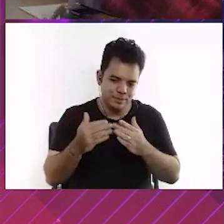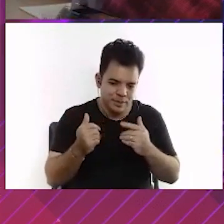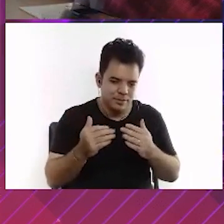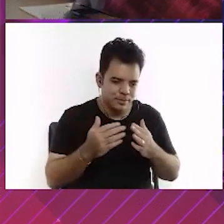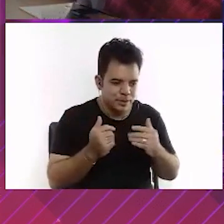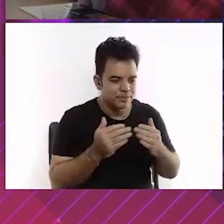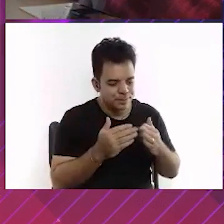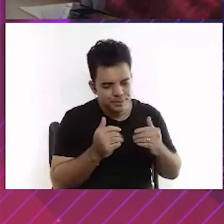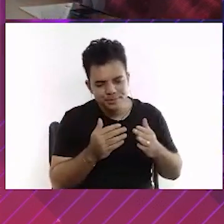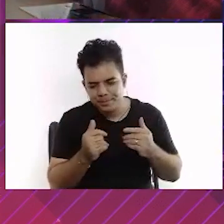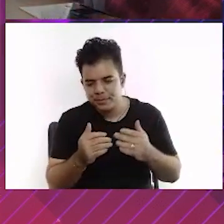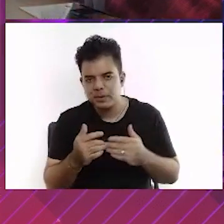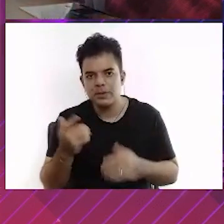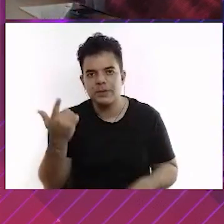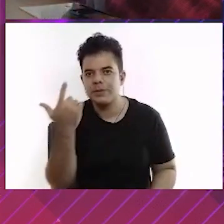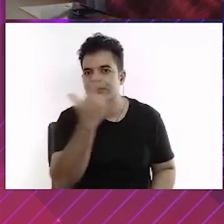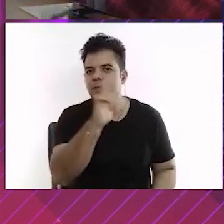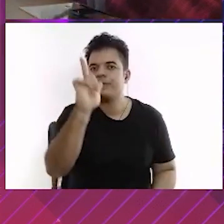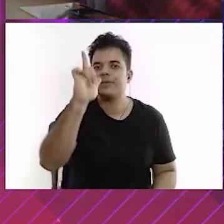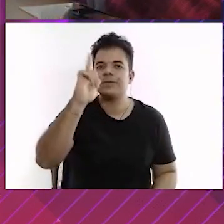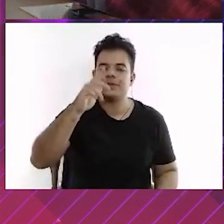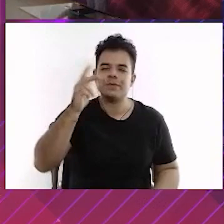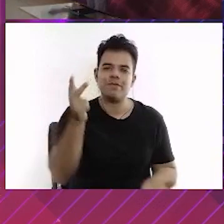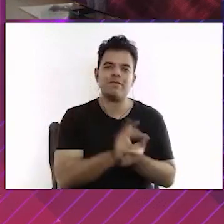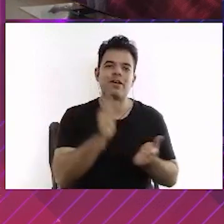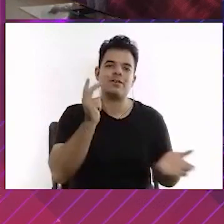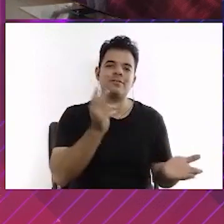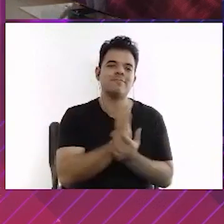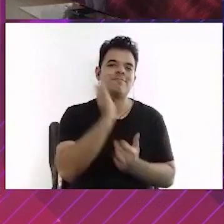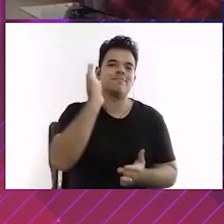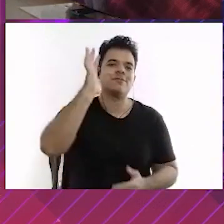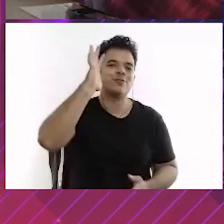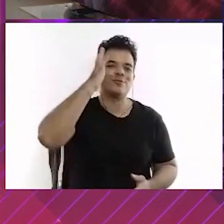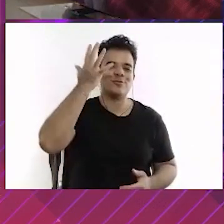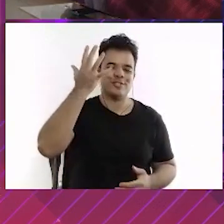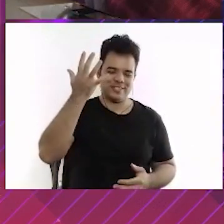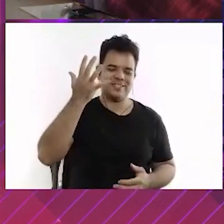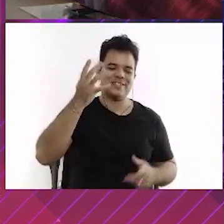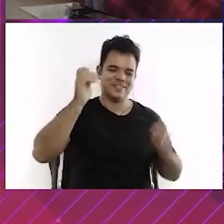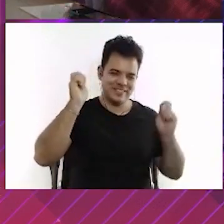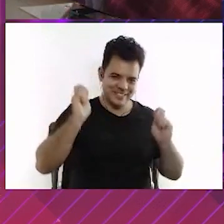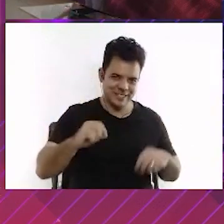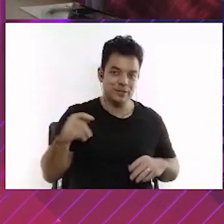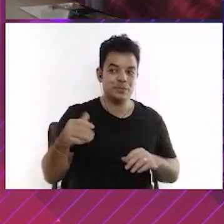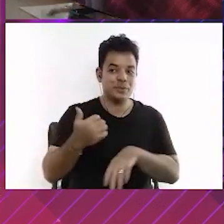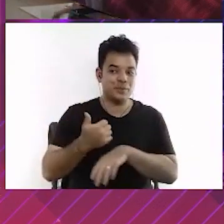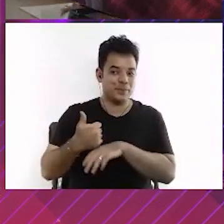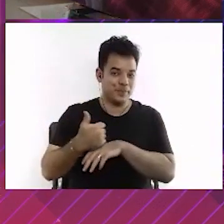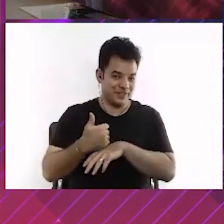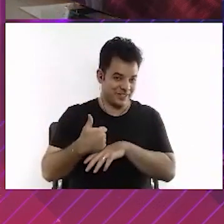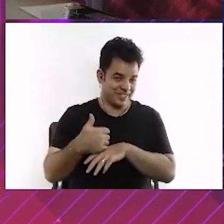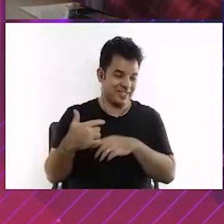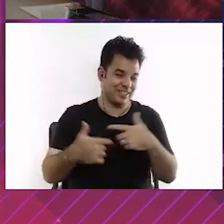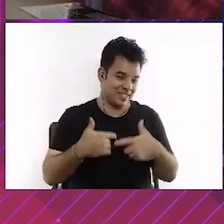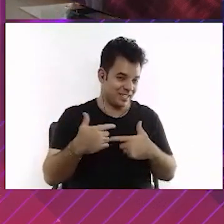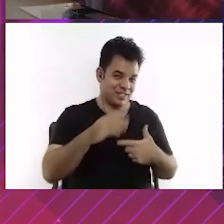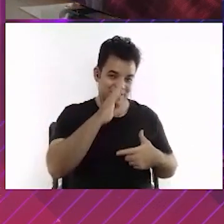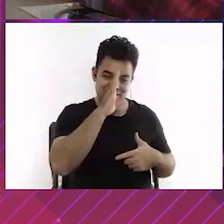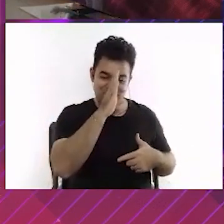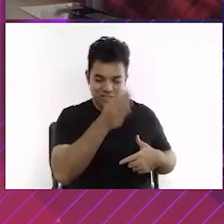gente conseguiu validar essa solução com profissionais de saúde que trabalham diretamente e